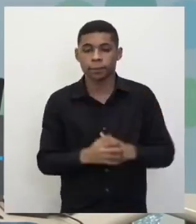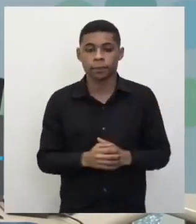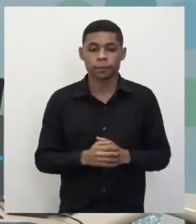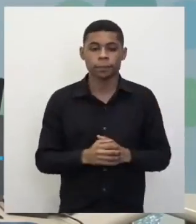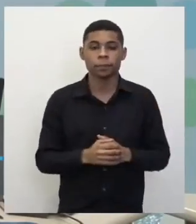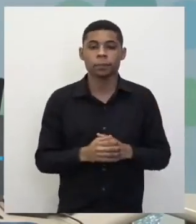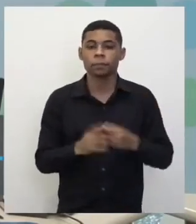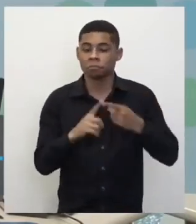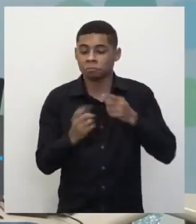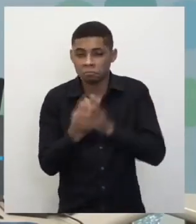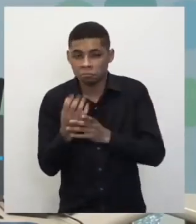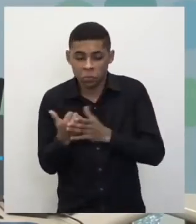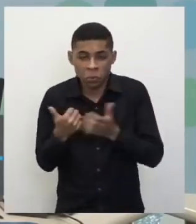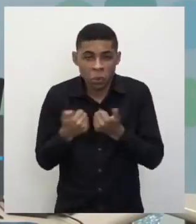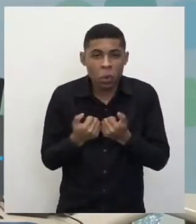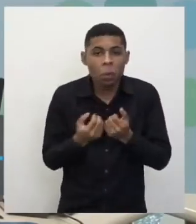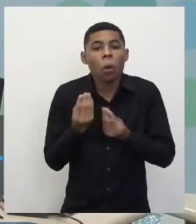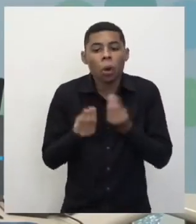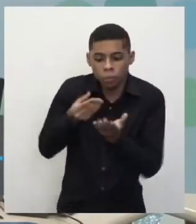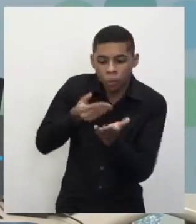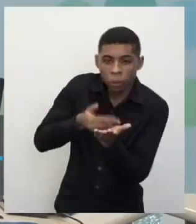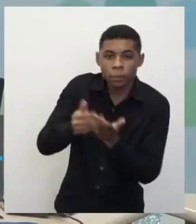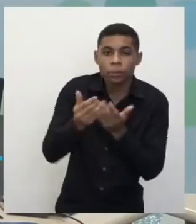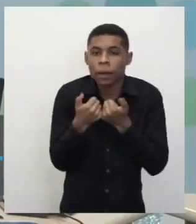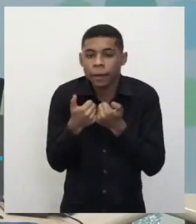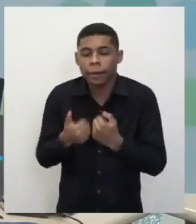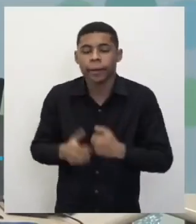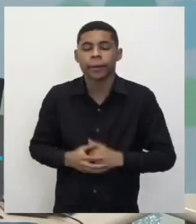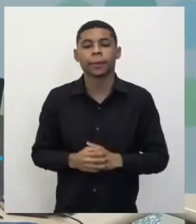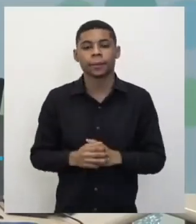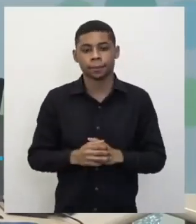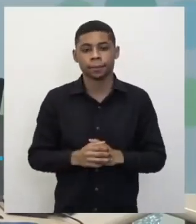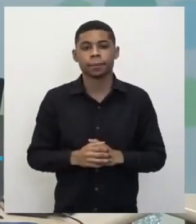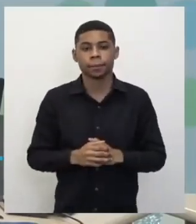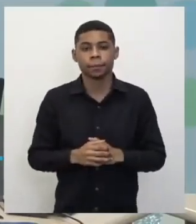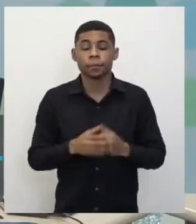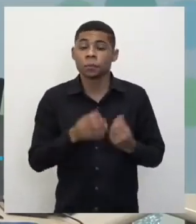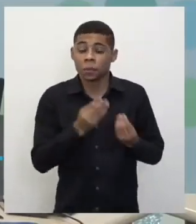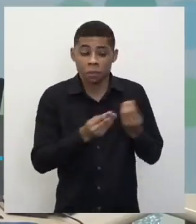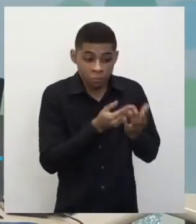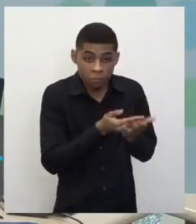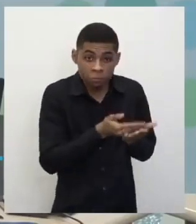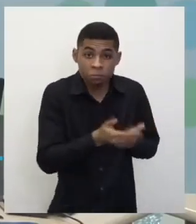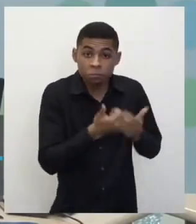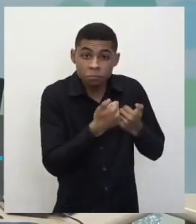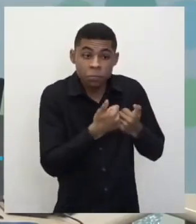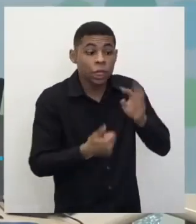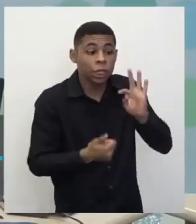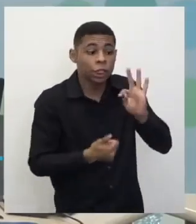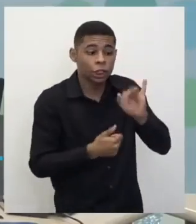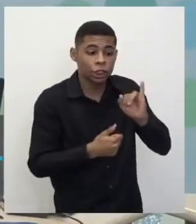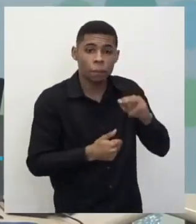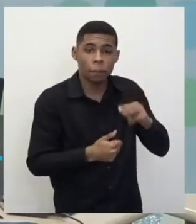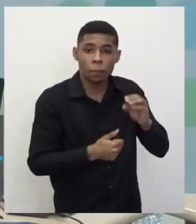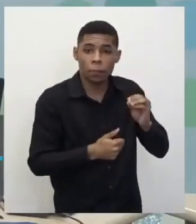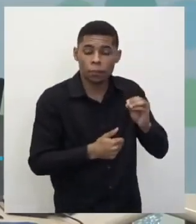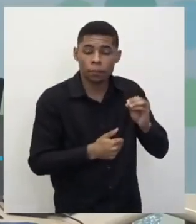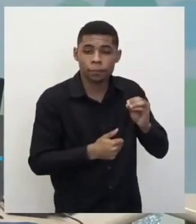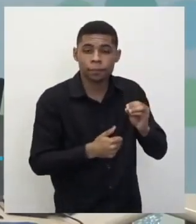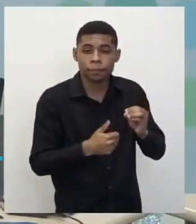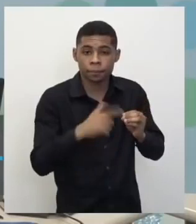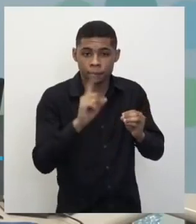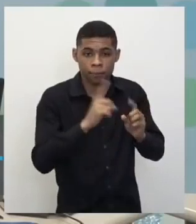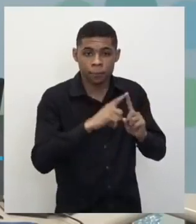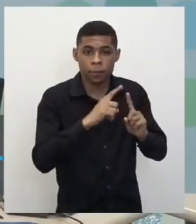criação de games, surgimento do game, como surgiu o game do Timo. Aluna